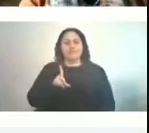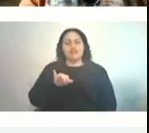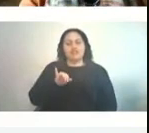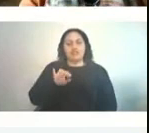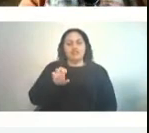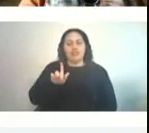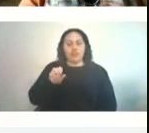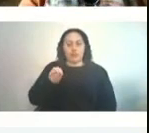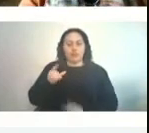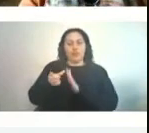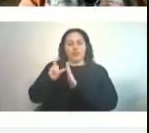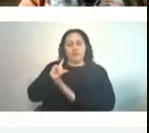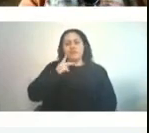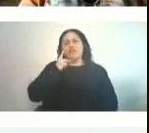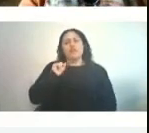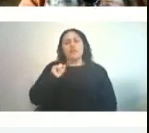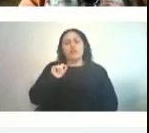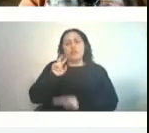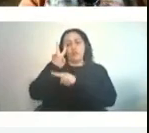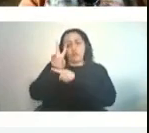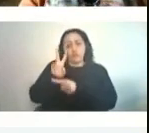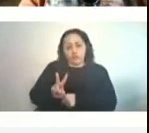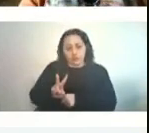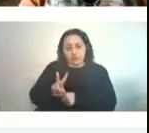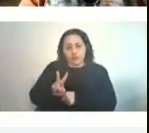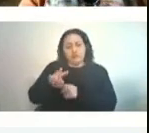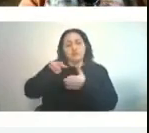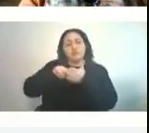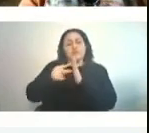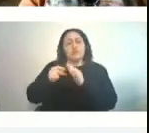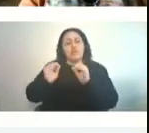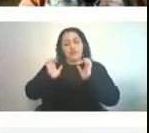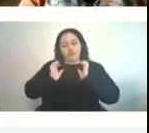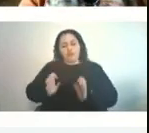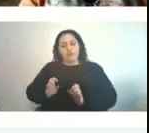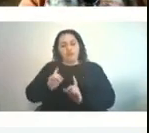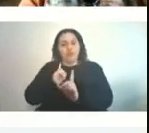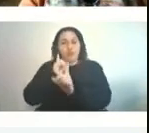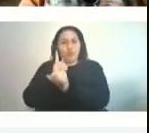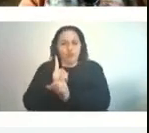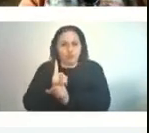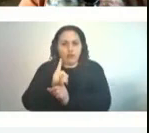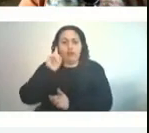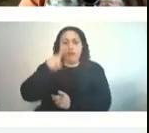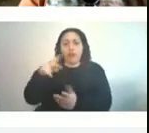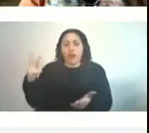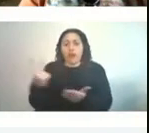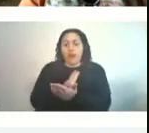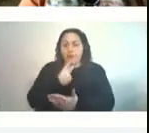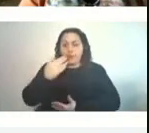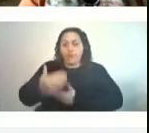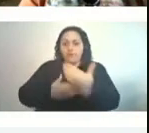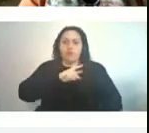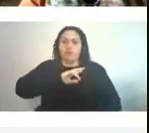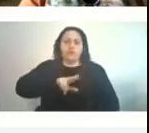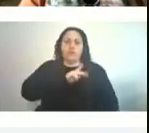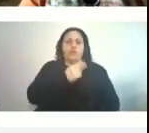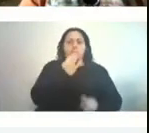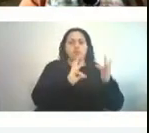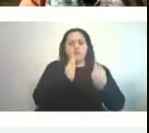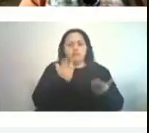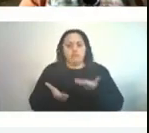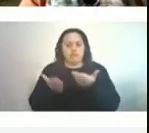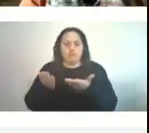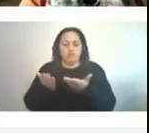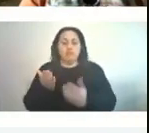assim, que o cuidado ele é regido pela ética do encontro, né, que ele é um acontecimento e não um procedimento. E a Maria Isabel amarrou a fala pela